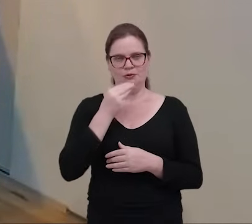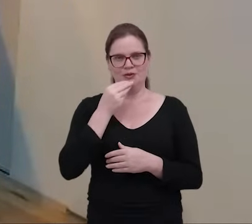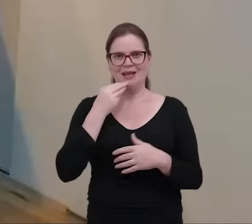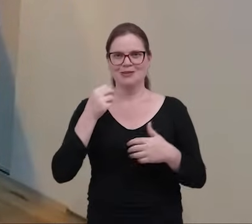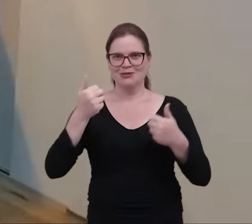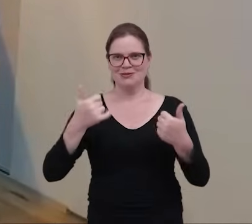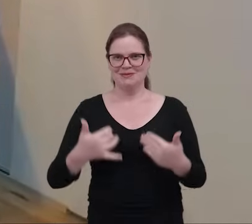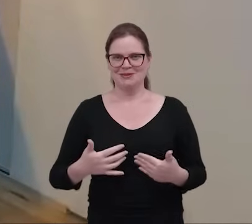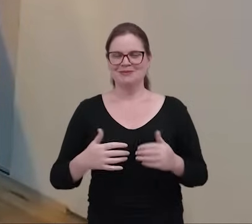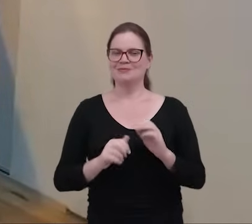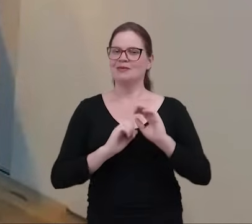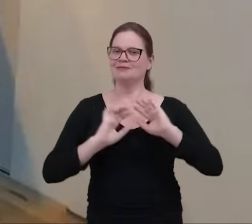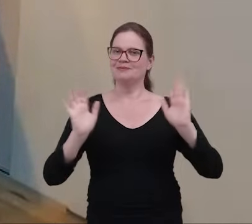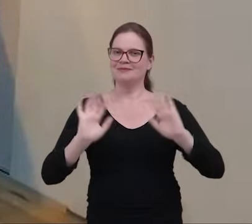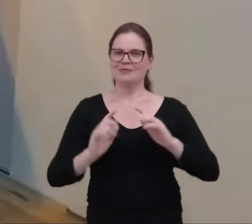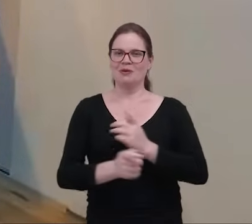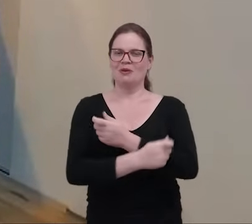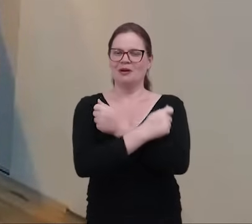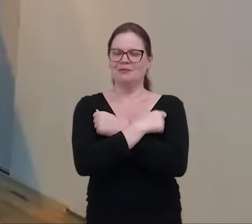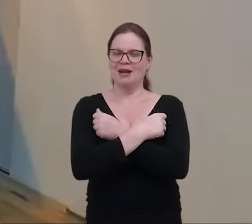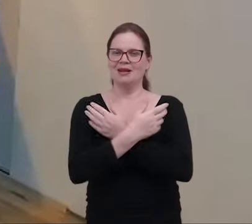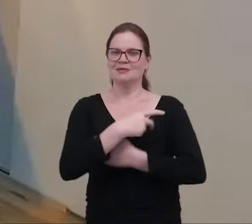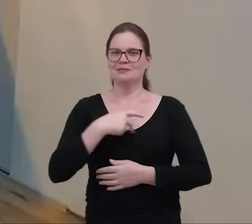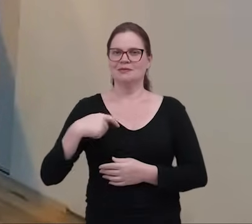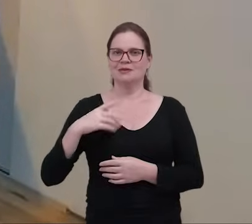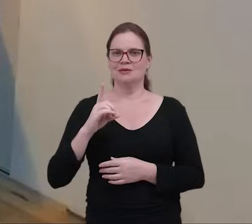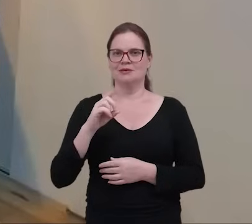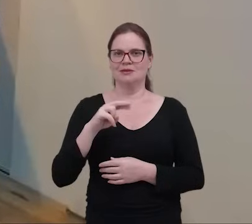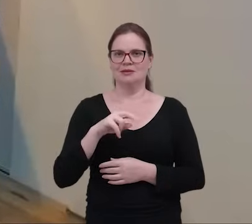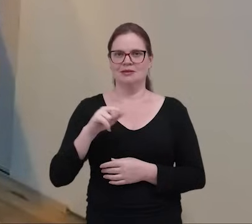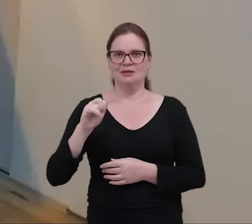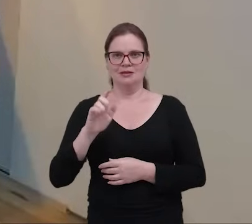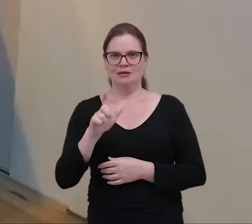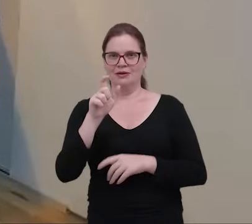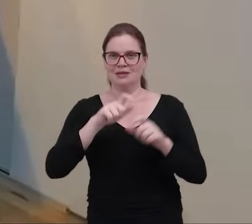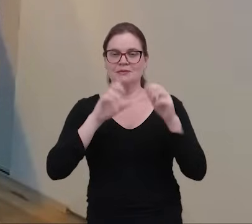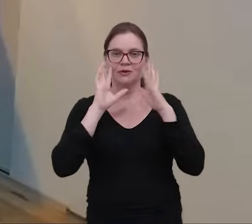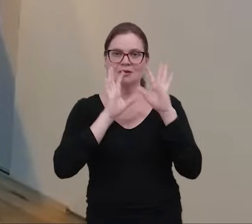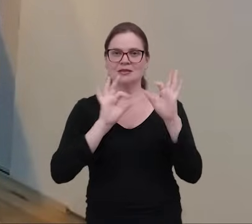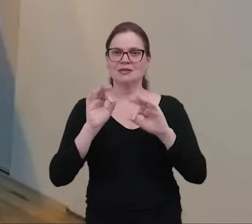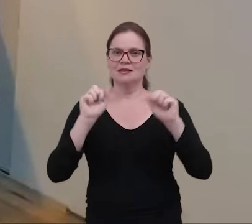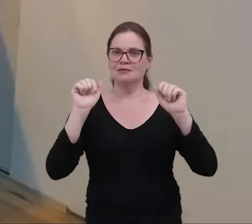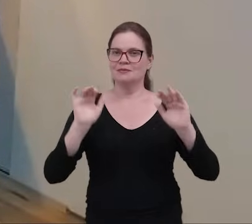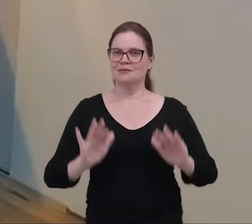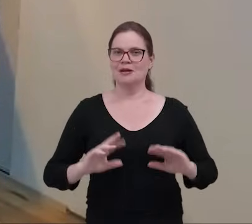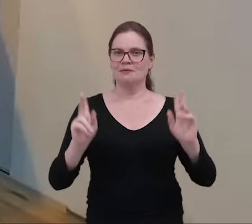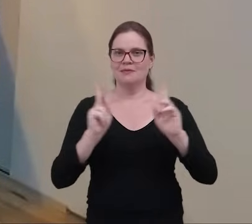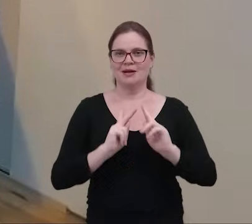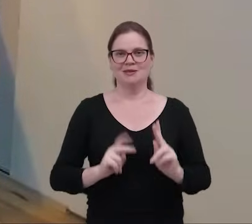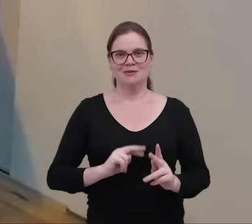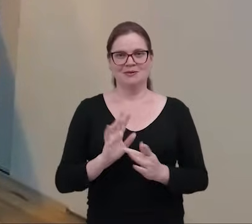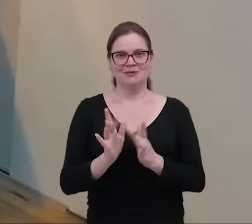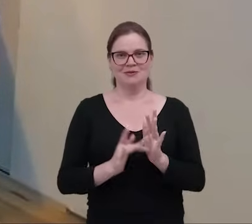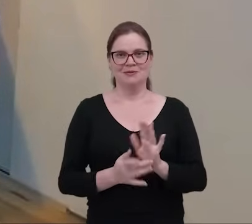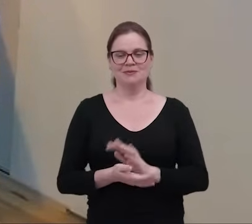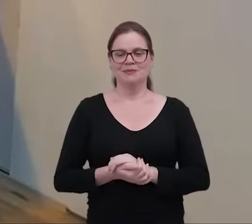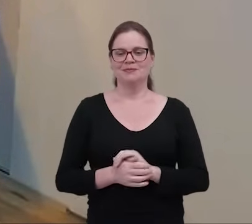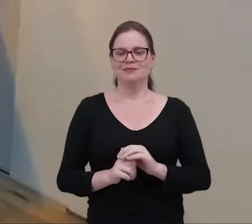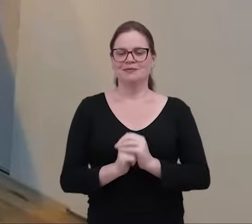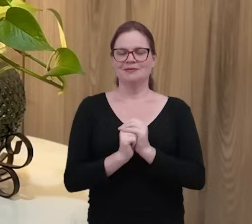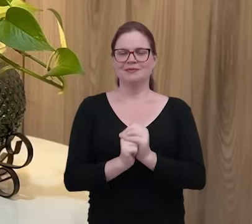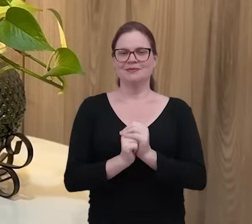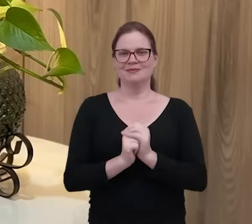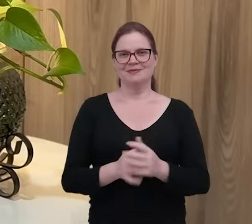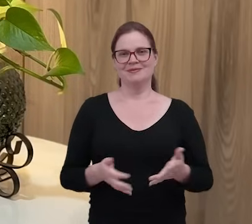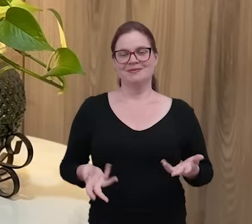próxima oportunidade. Um grande abraço, pastor Daniel, um grande abraço a todos que nos ouvem, que Deus os abençoe, a paz do Senhor